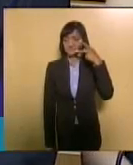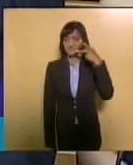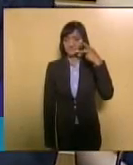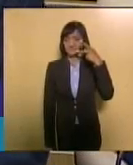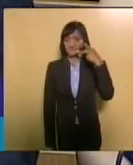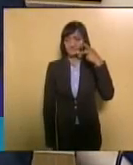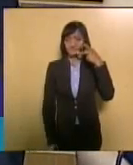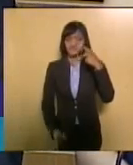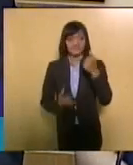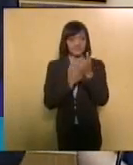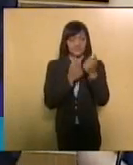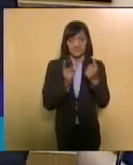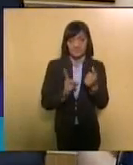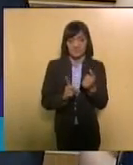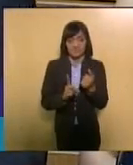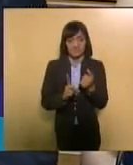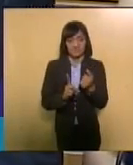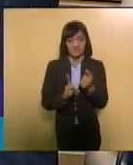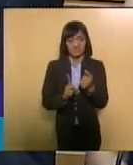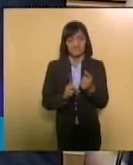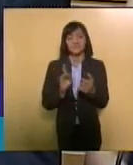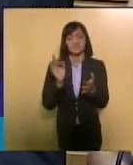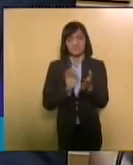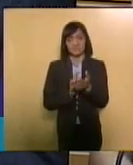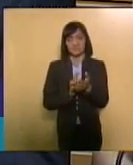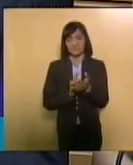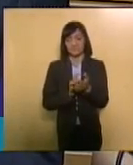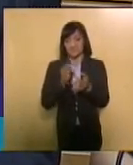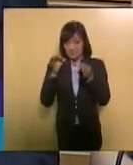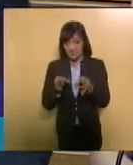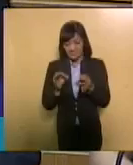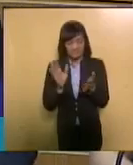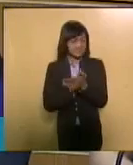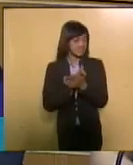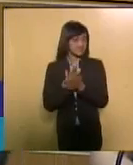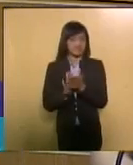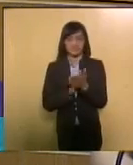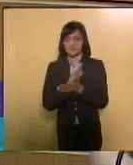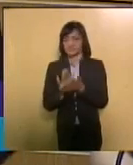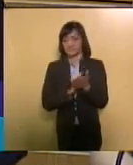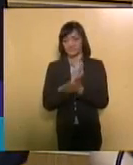dessa dessa agenda pode esquecer que nada mais vai dar